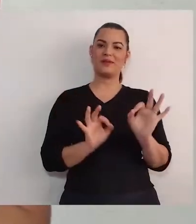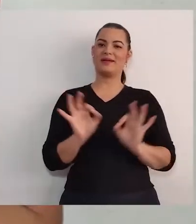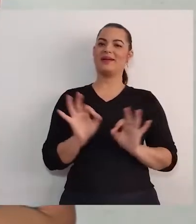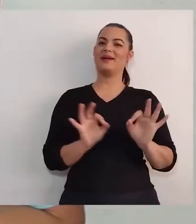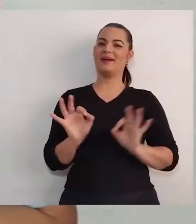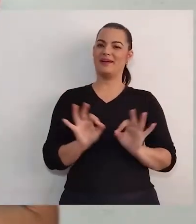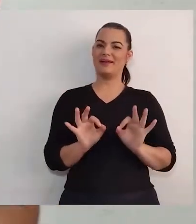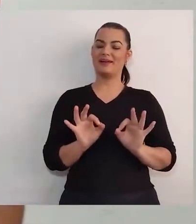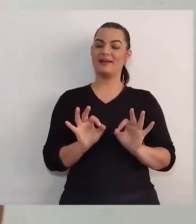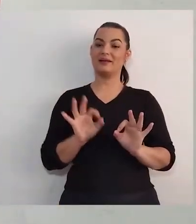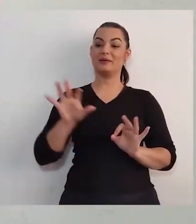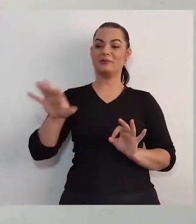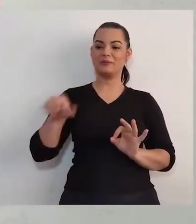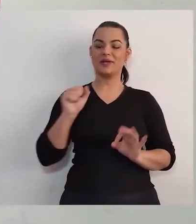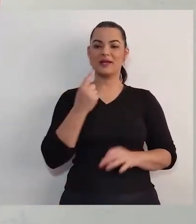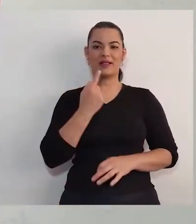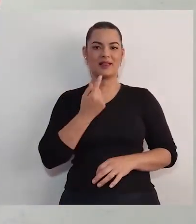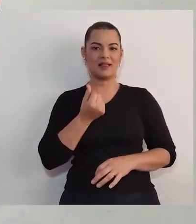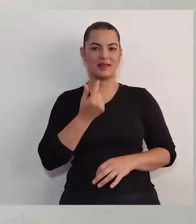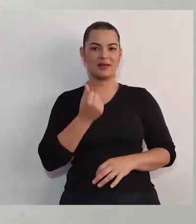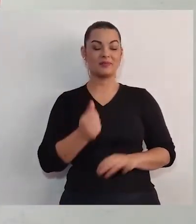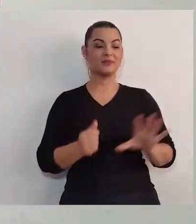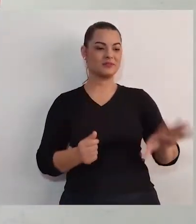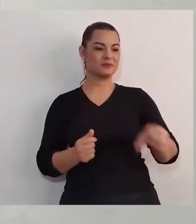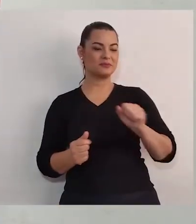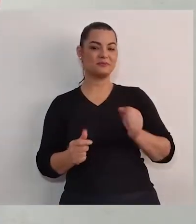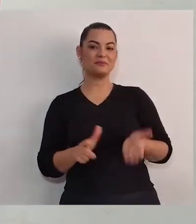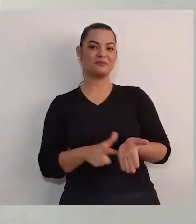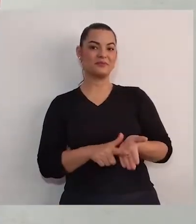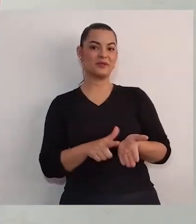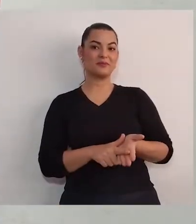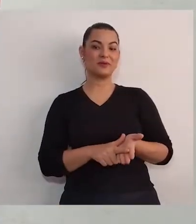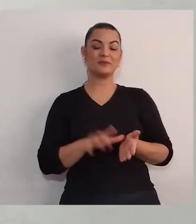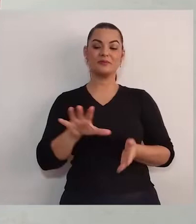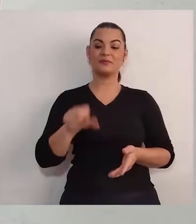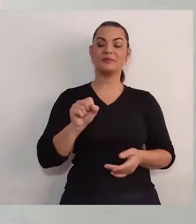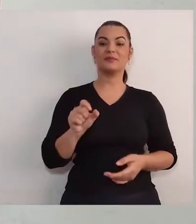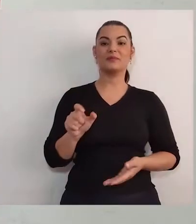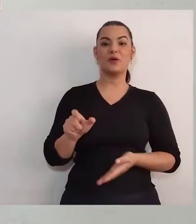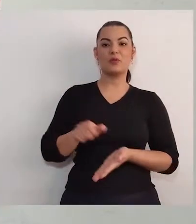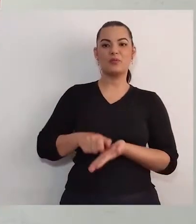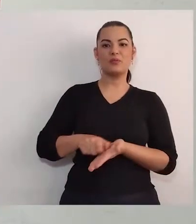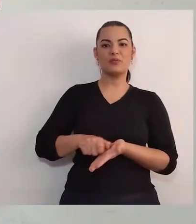preparem, separem aí lápis, papel, borracha.